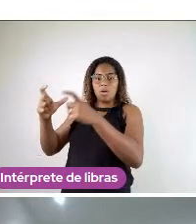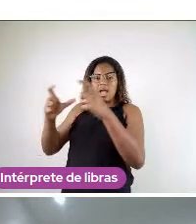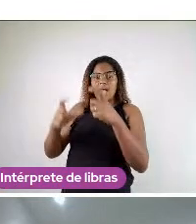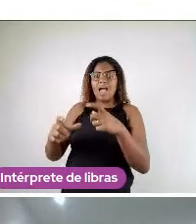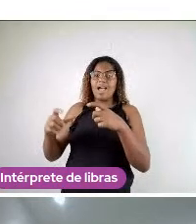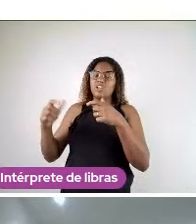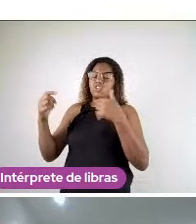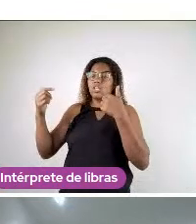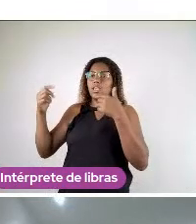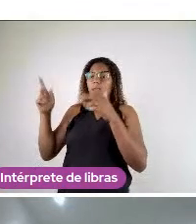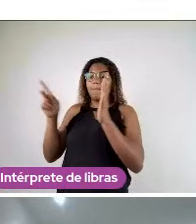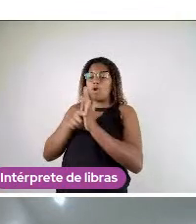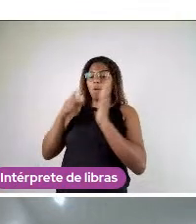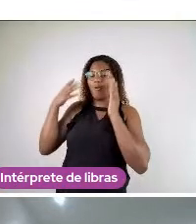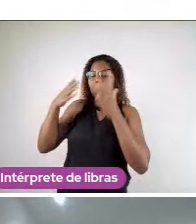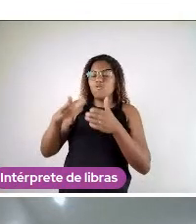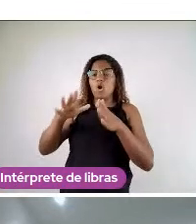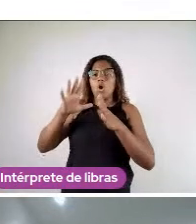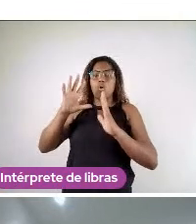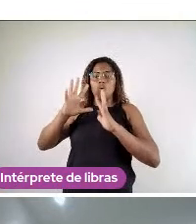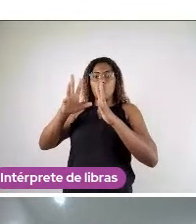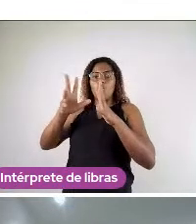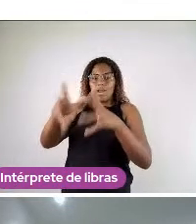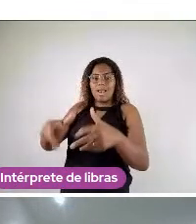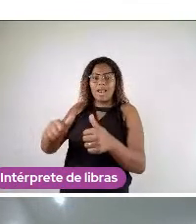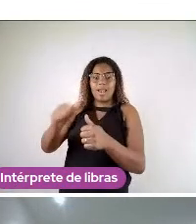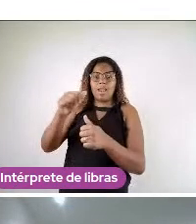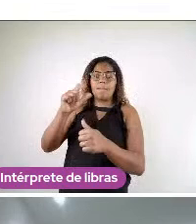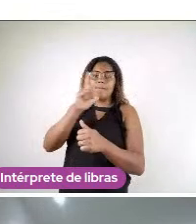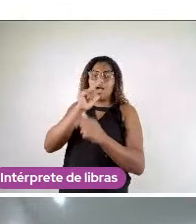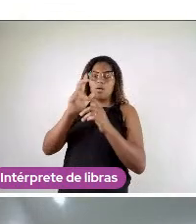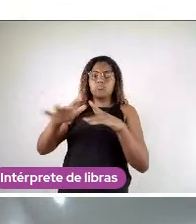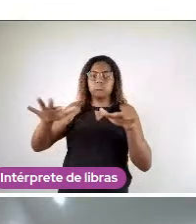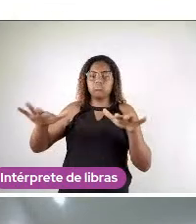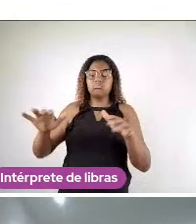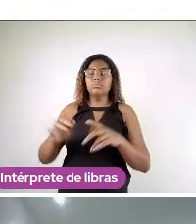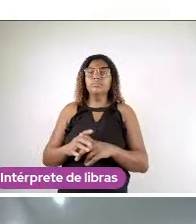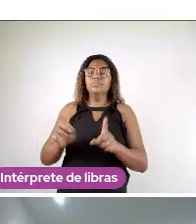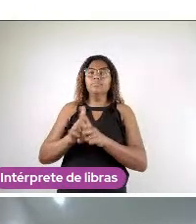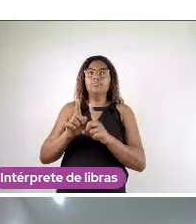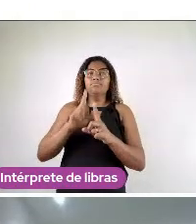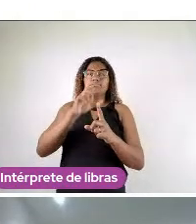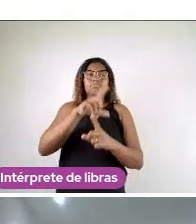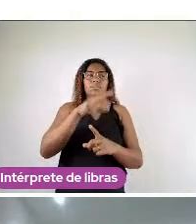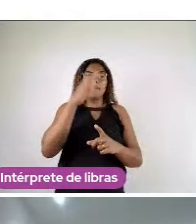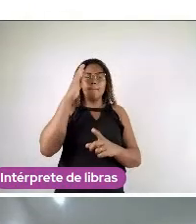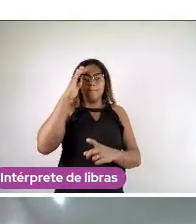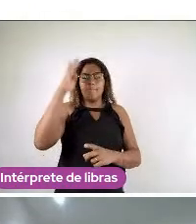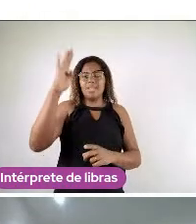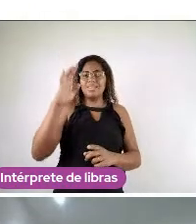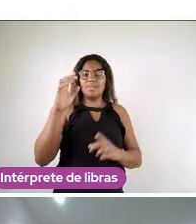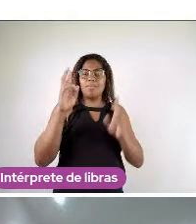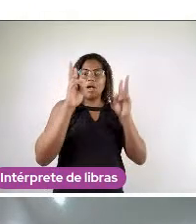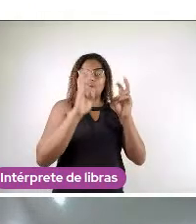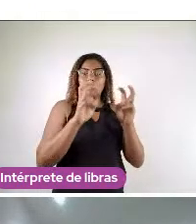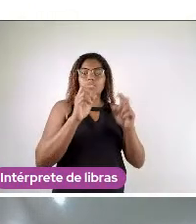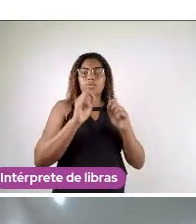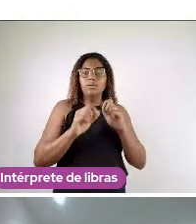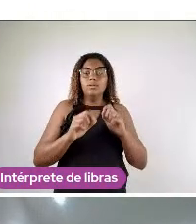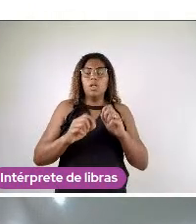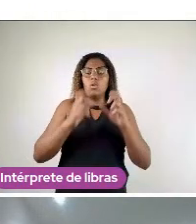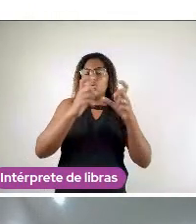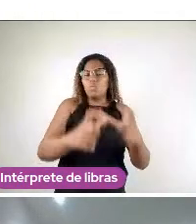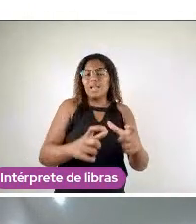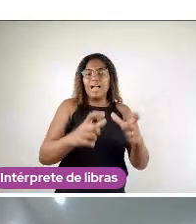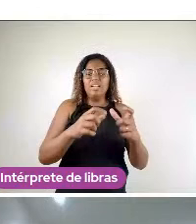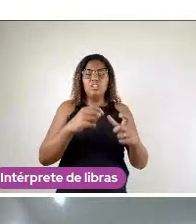ao lixo marinho na cidade. E se destacou principalmente a questão dos sedimentos contaminados, não só os